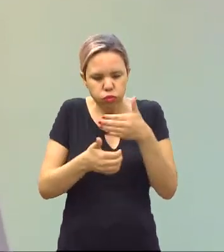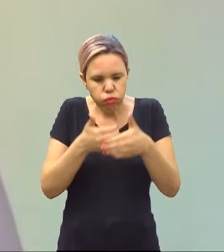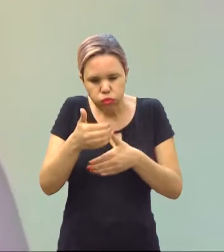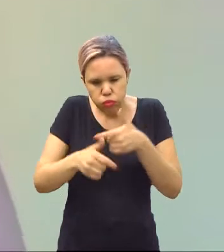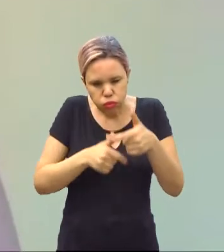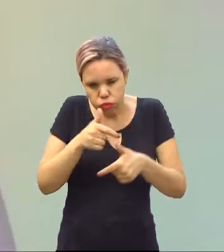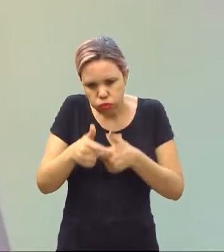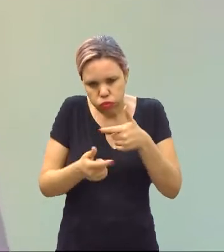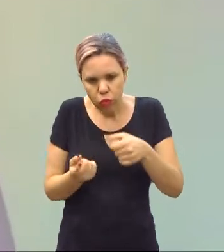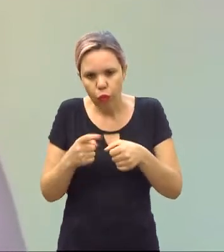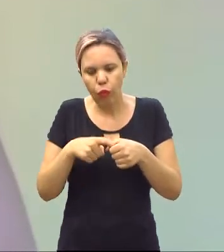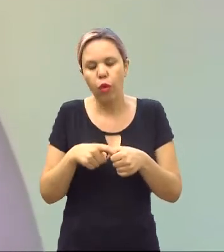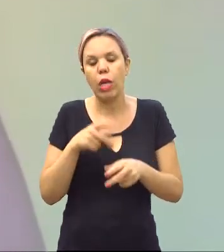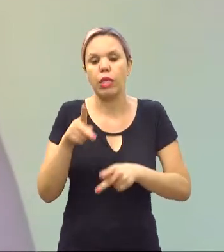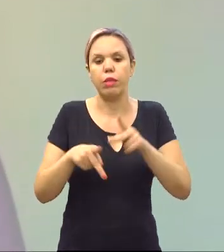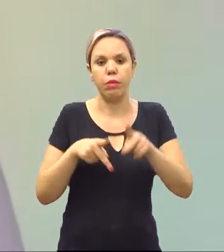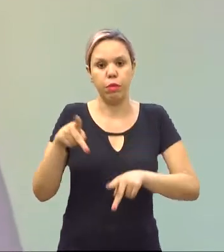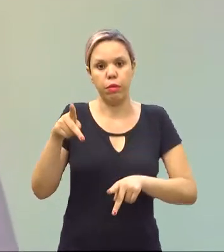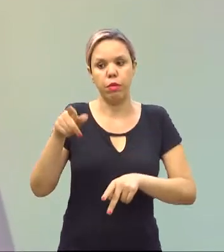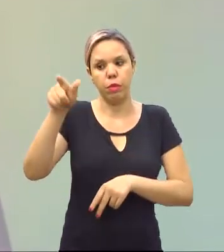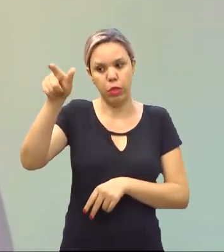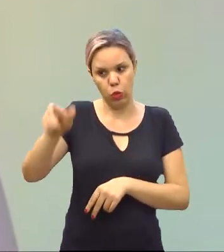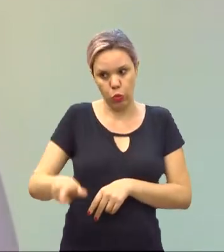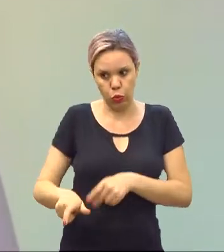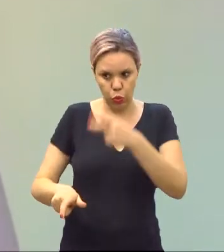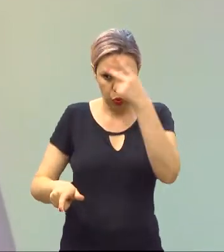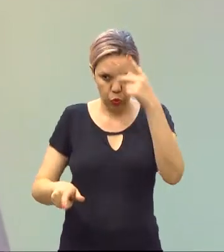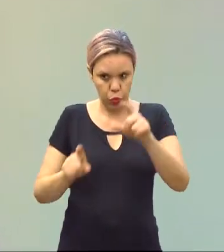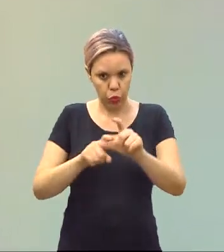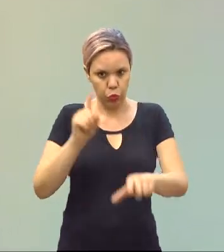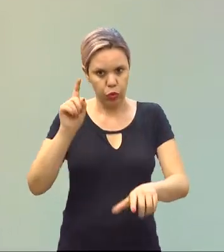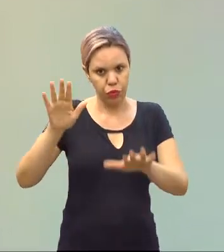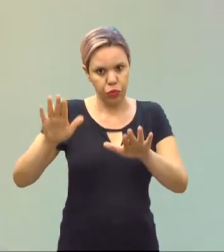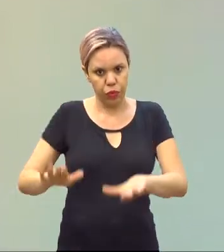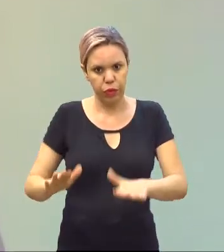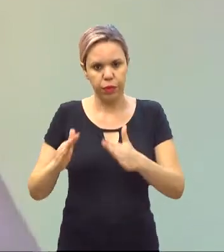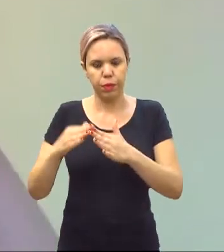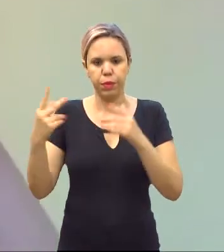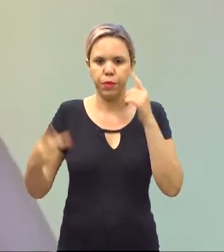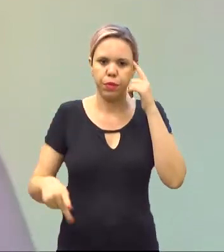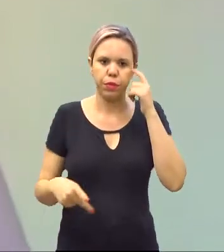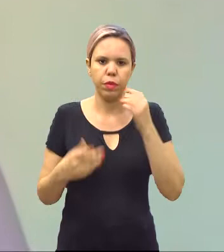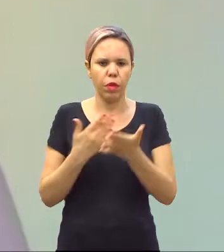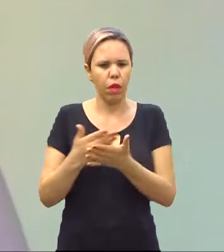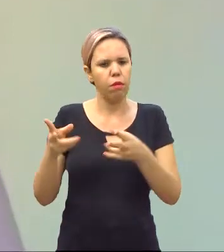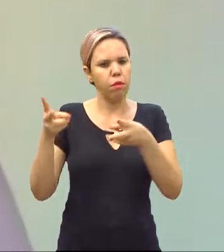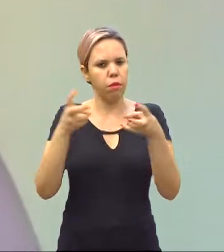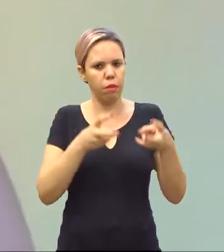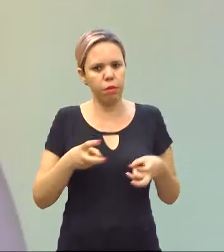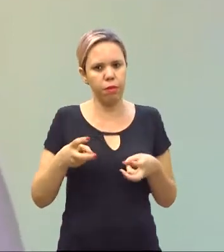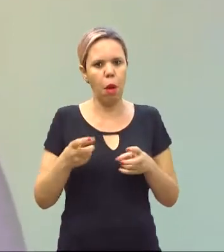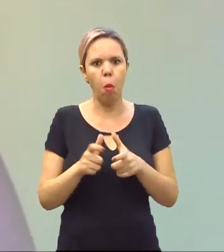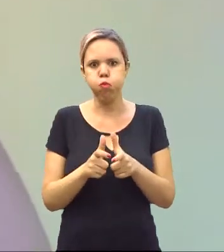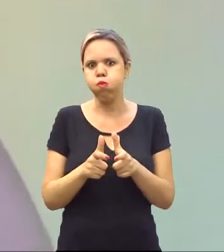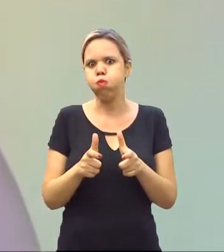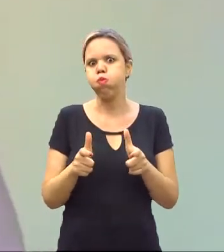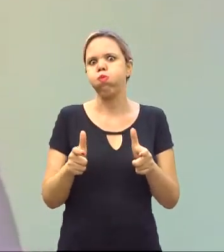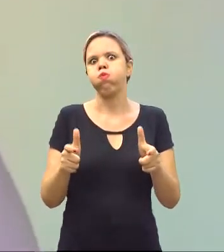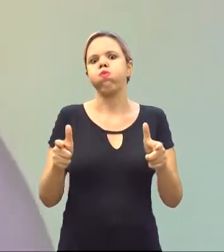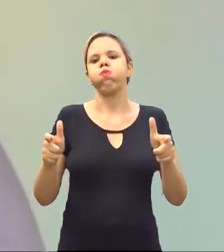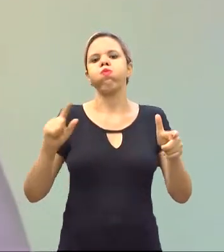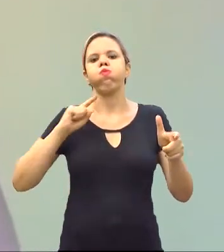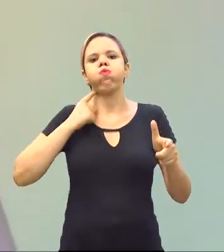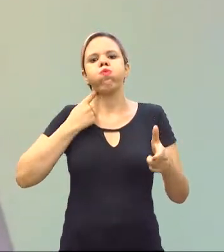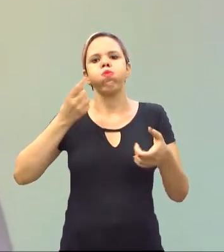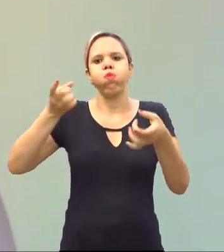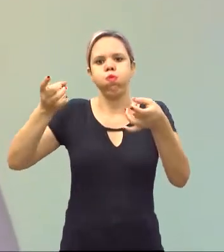suas atividades, as pessoas físicas que acabaram ficando em suas casas começaram a perceber o volume de